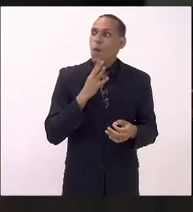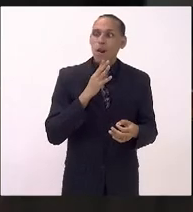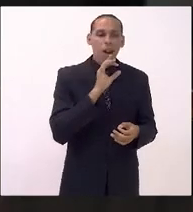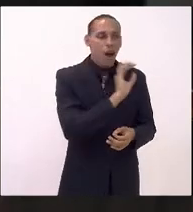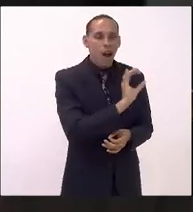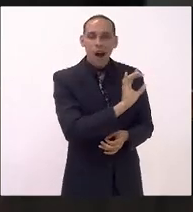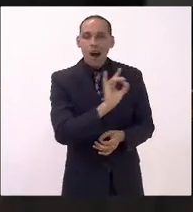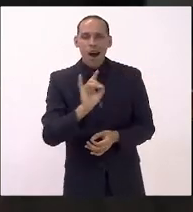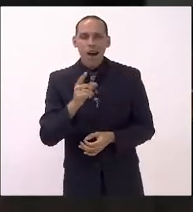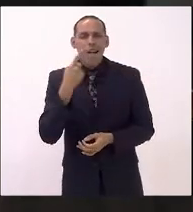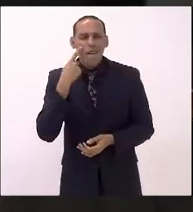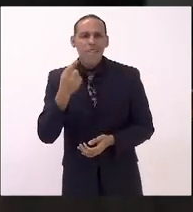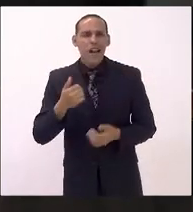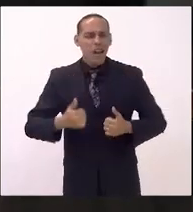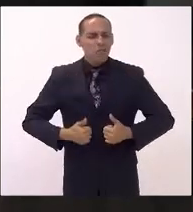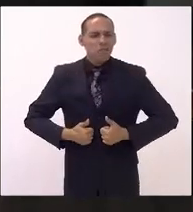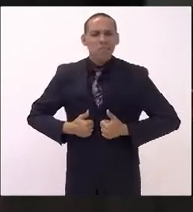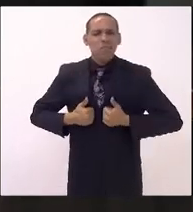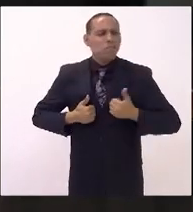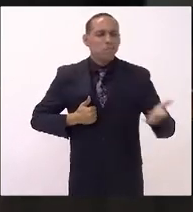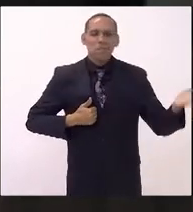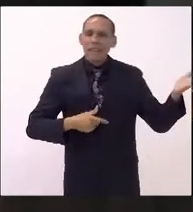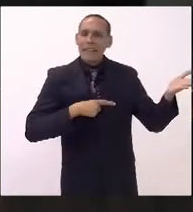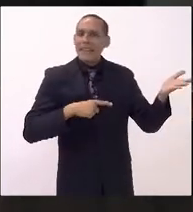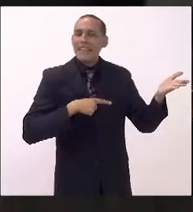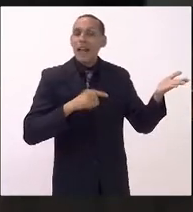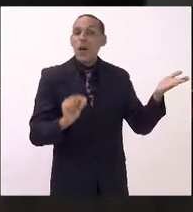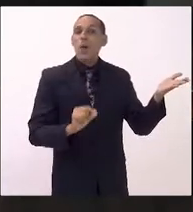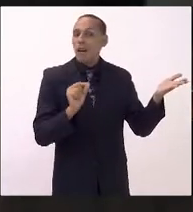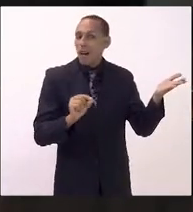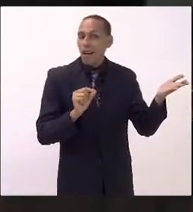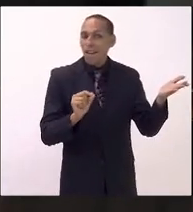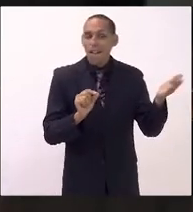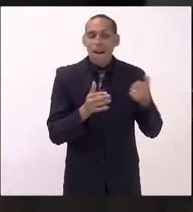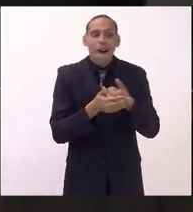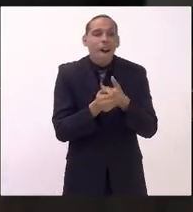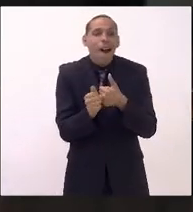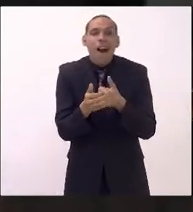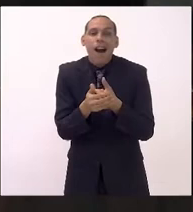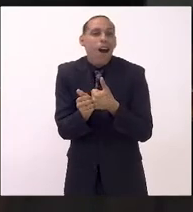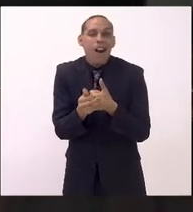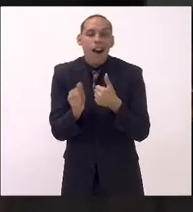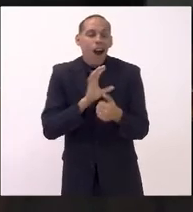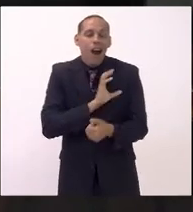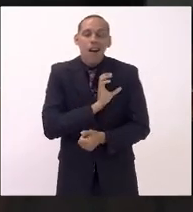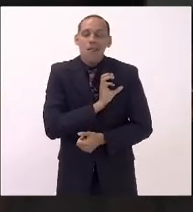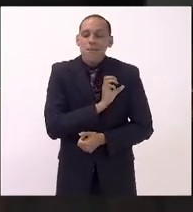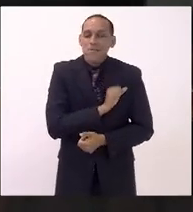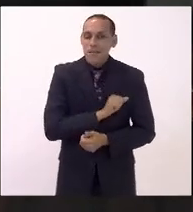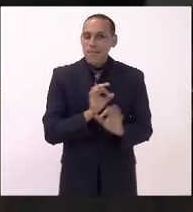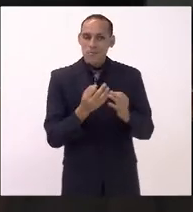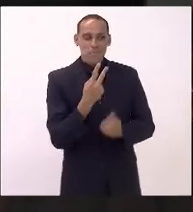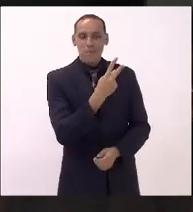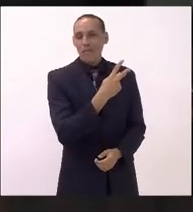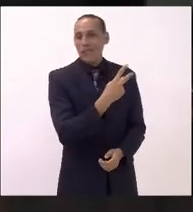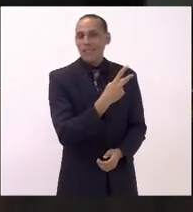vê tanto orgulho, tanto carinho, tanto amor envolvido, né,